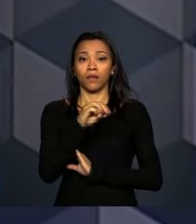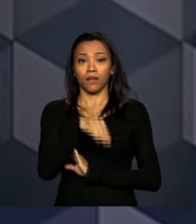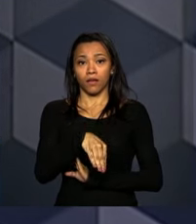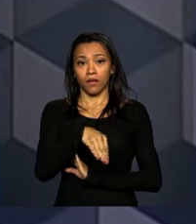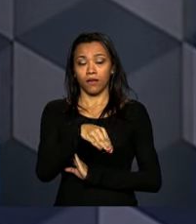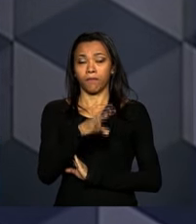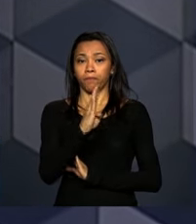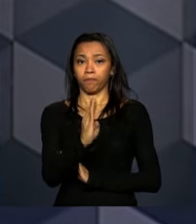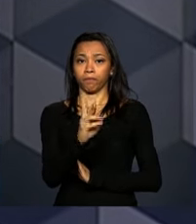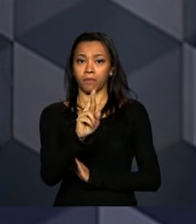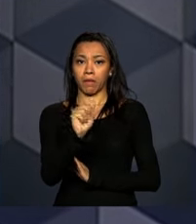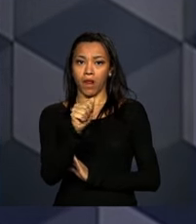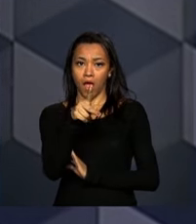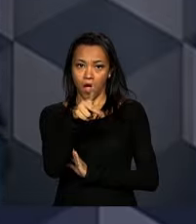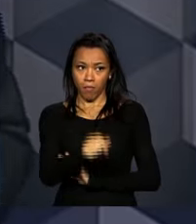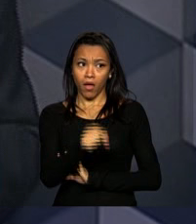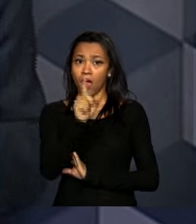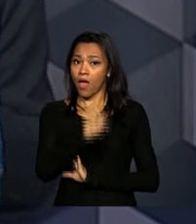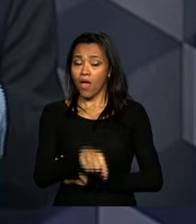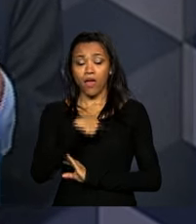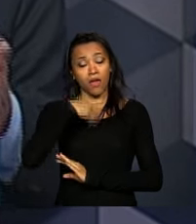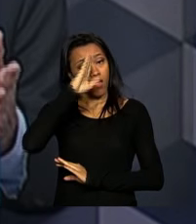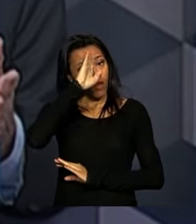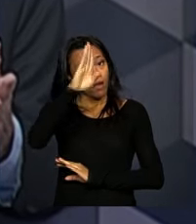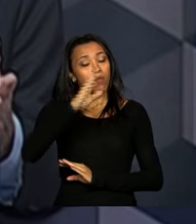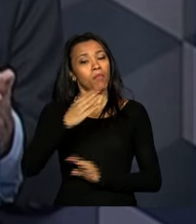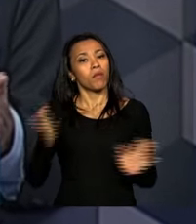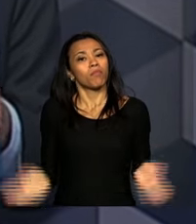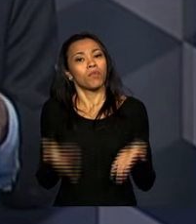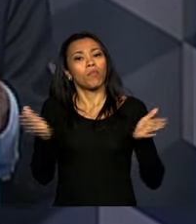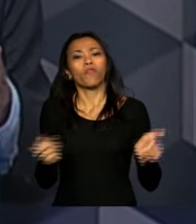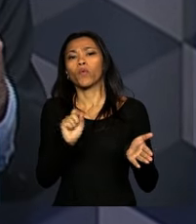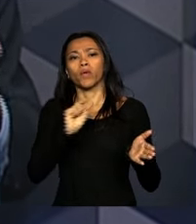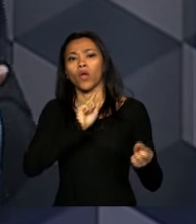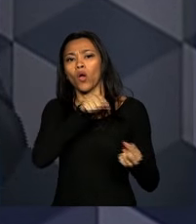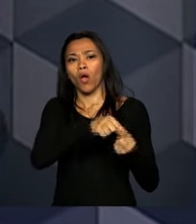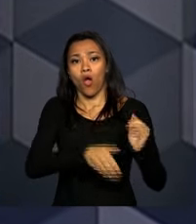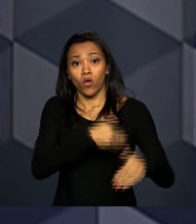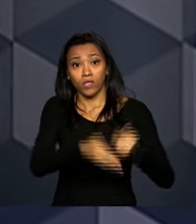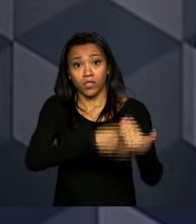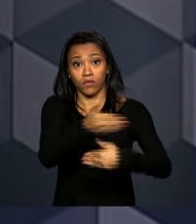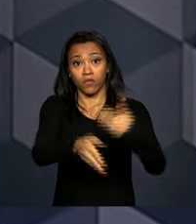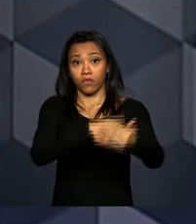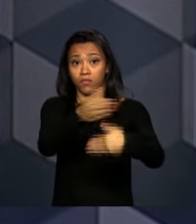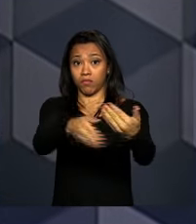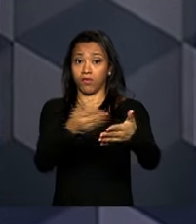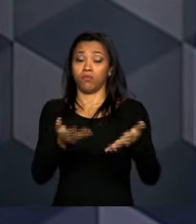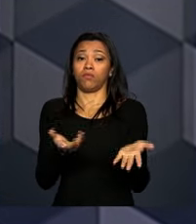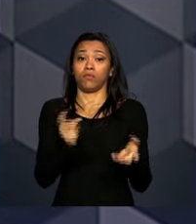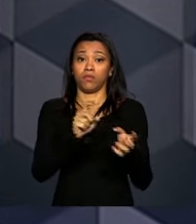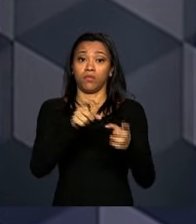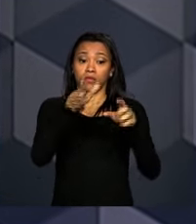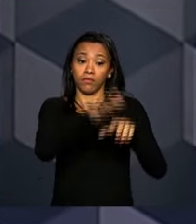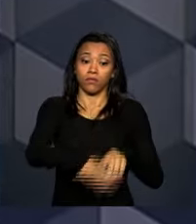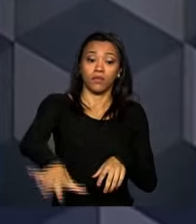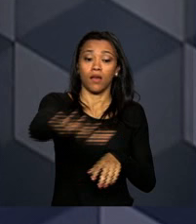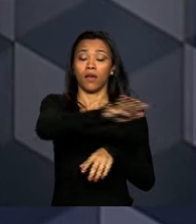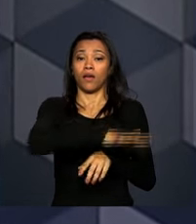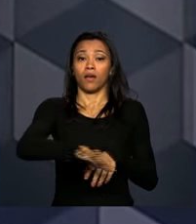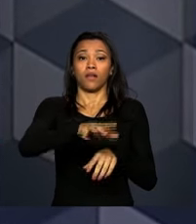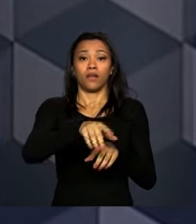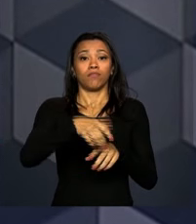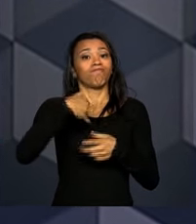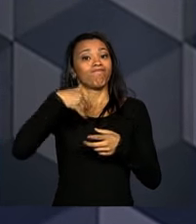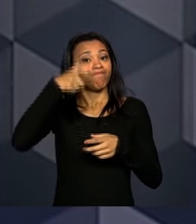fundamental para promover o desenvolvimento da nossa agropecuária com quantidade